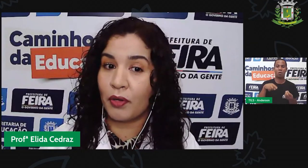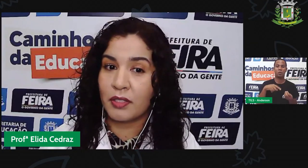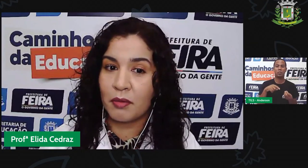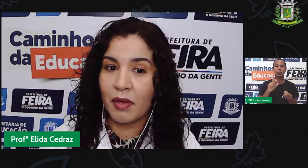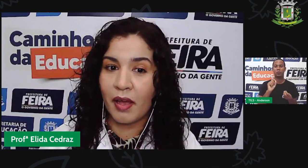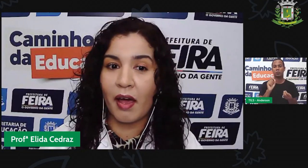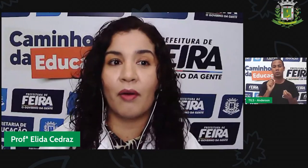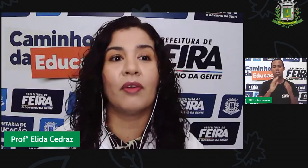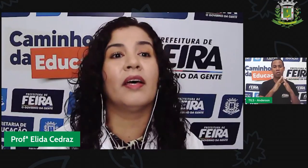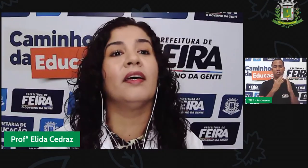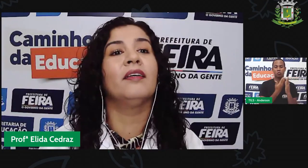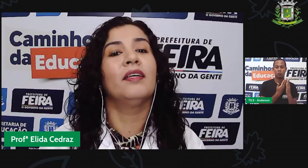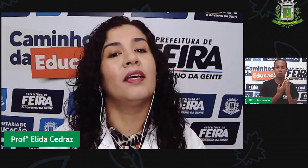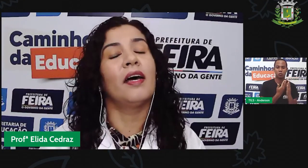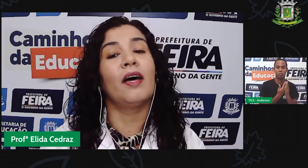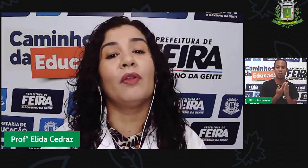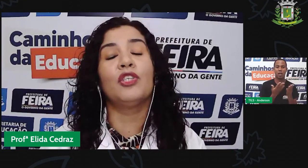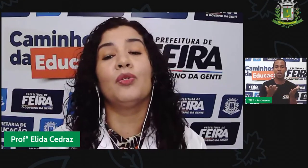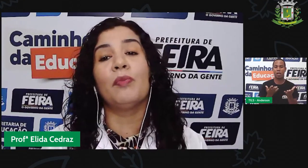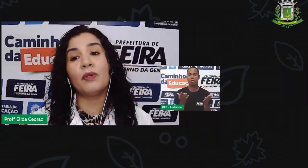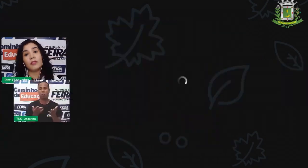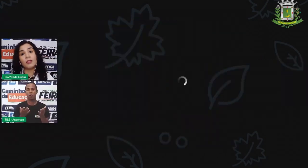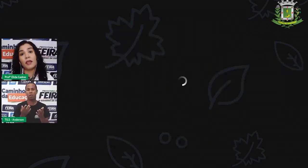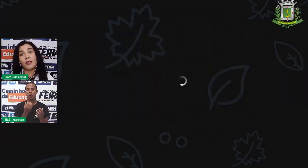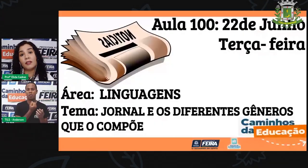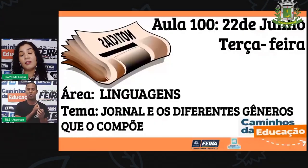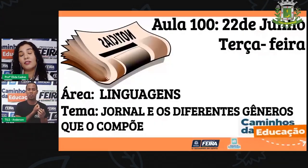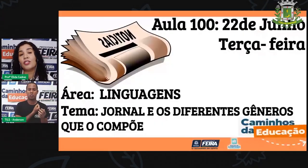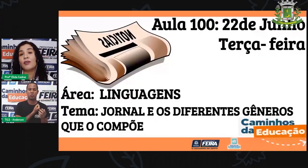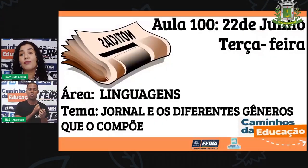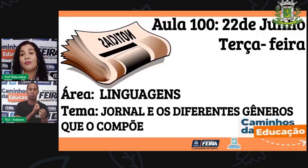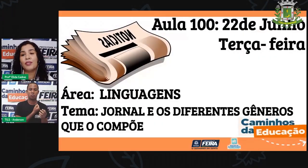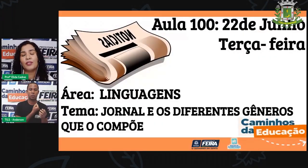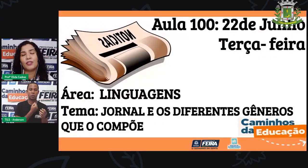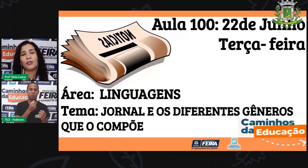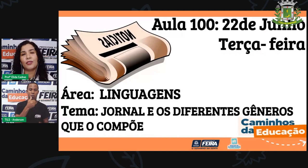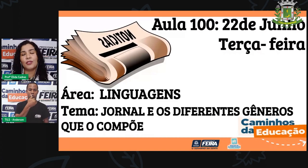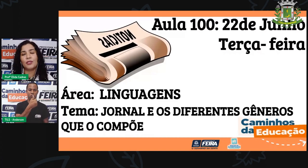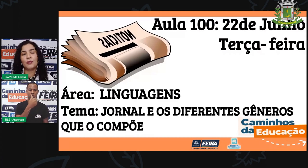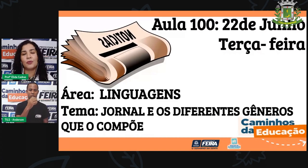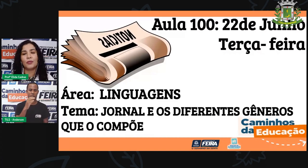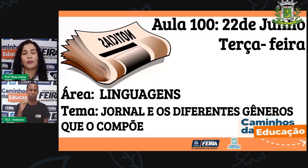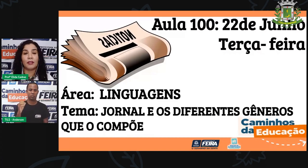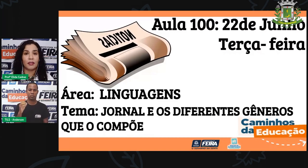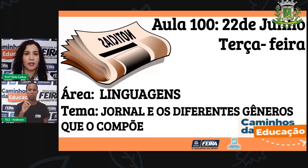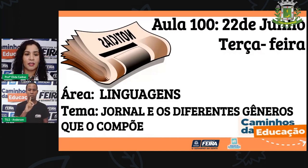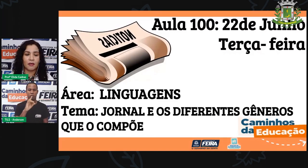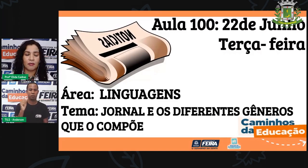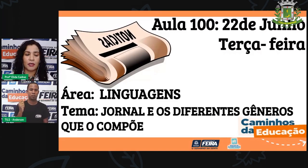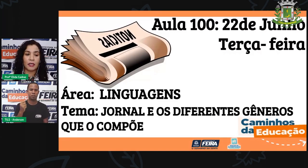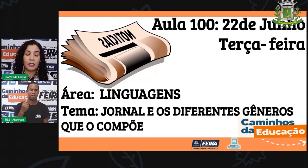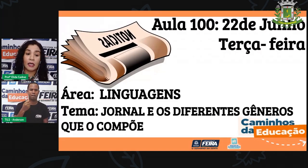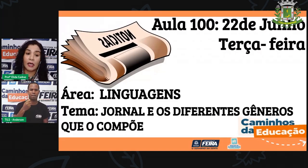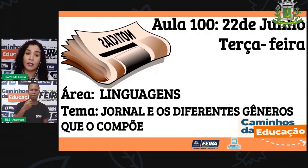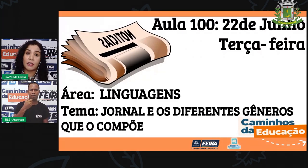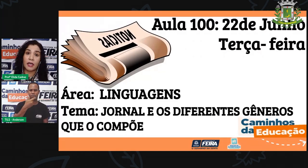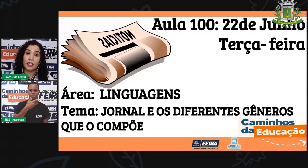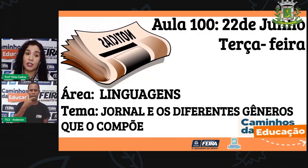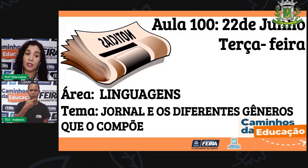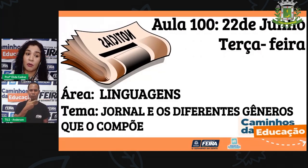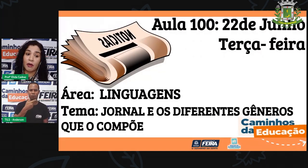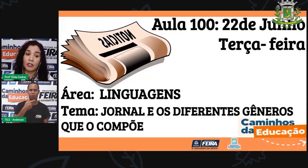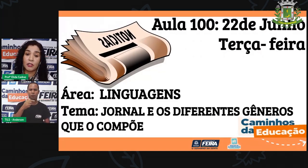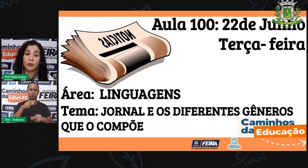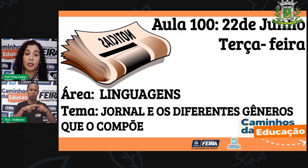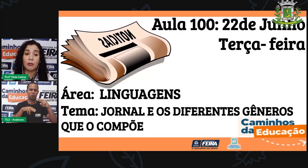nossa próxima aula, aula de número 100, dia 22 de junho, uma terça-feira. A nossa